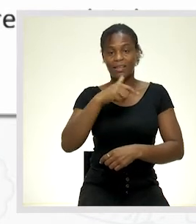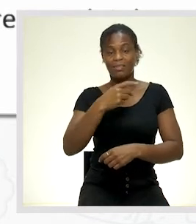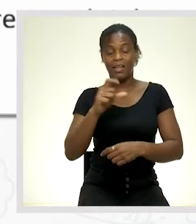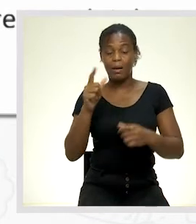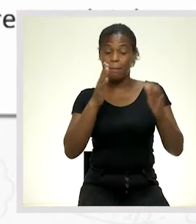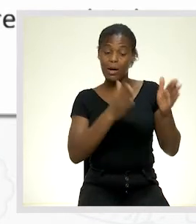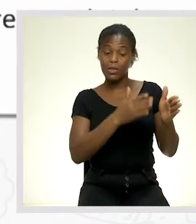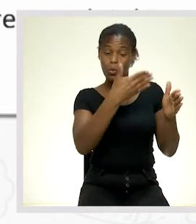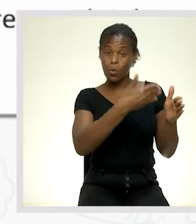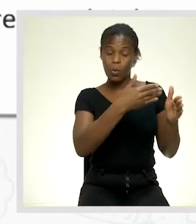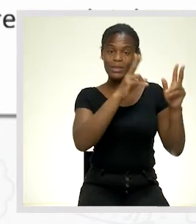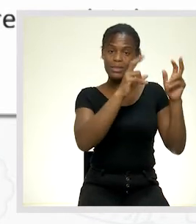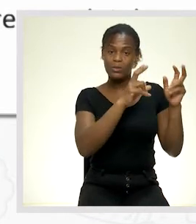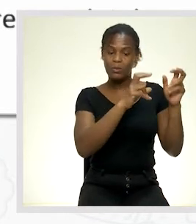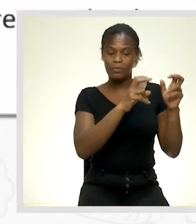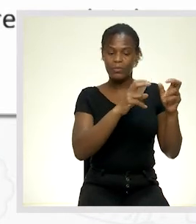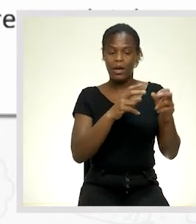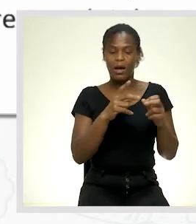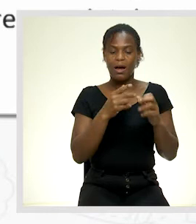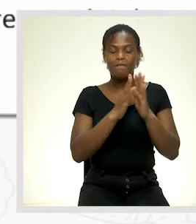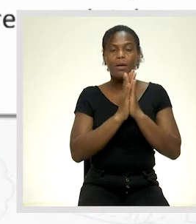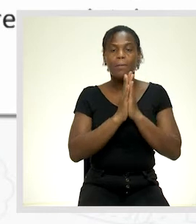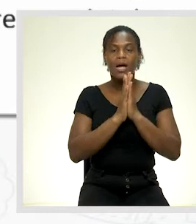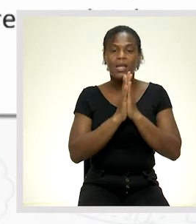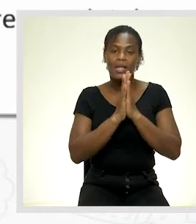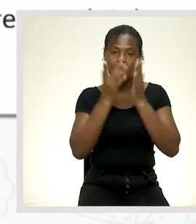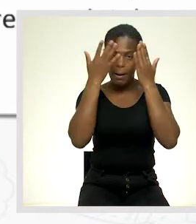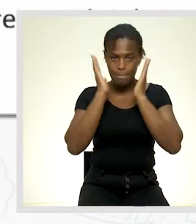da parte 1, intitulada Ave Marias.